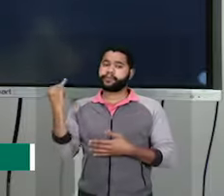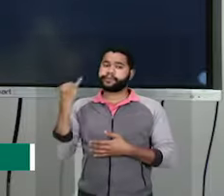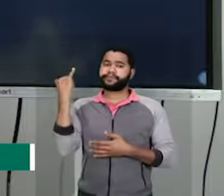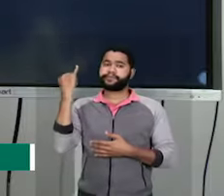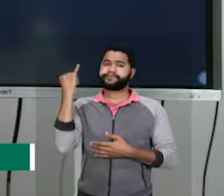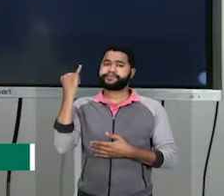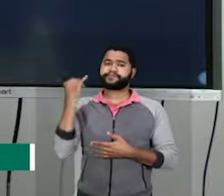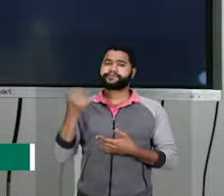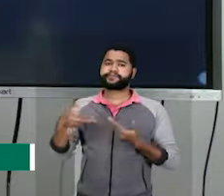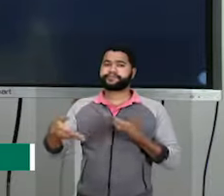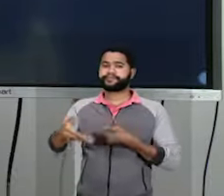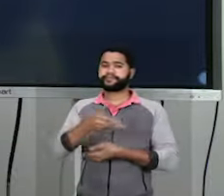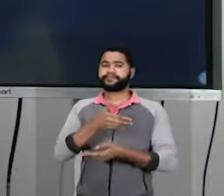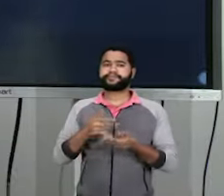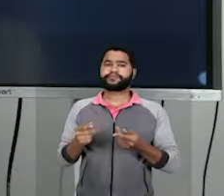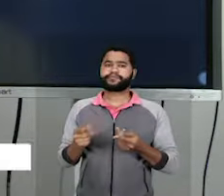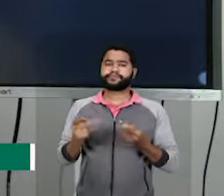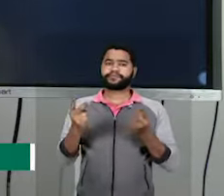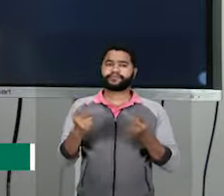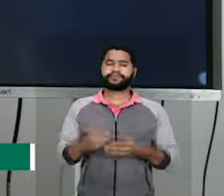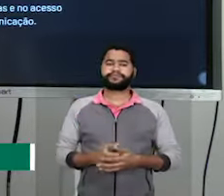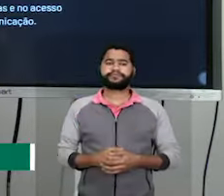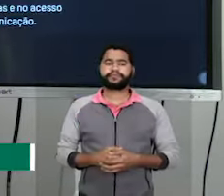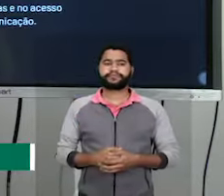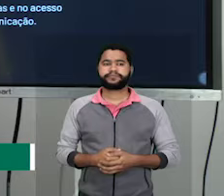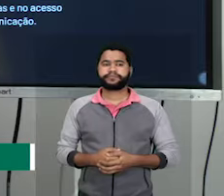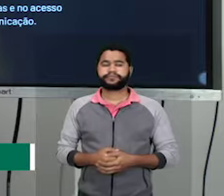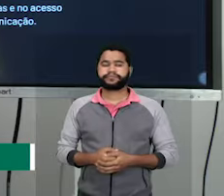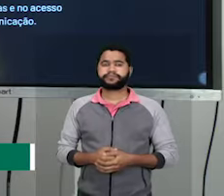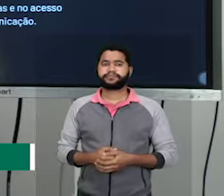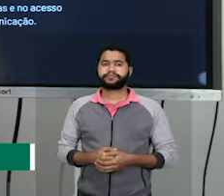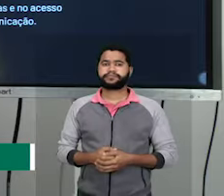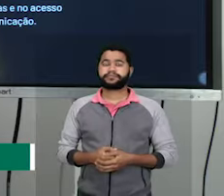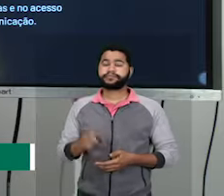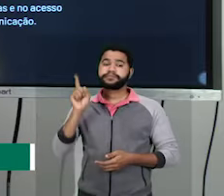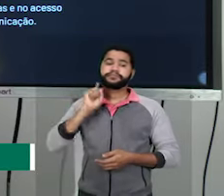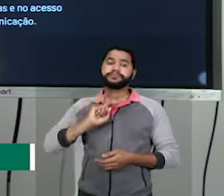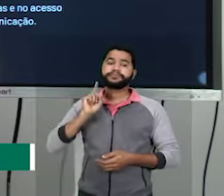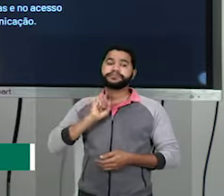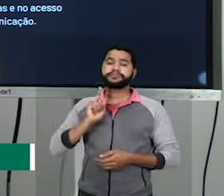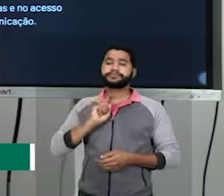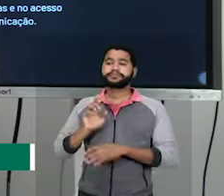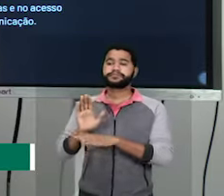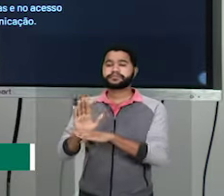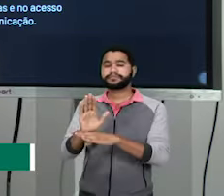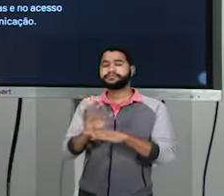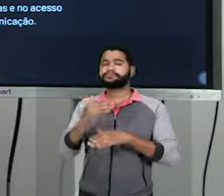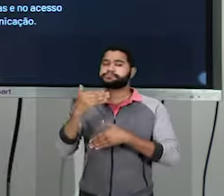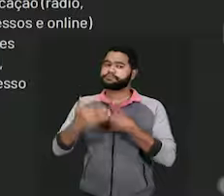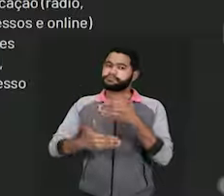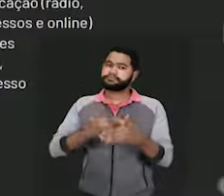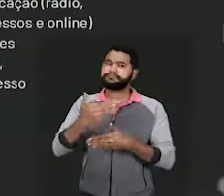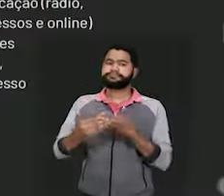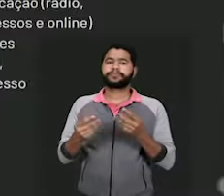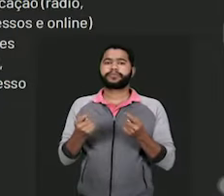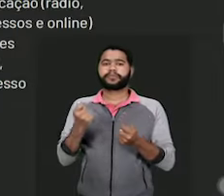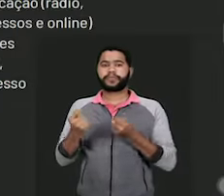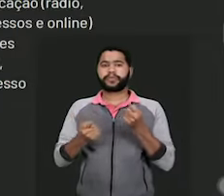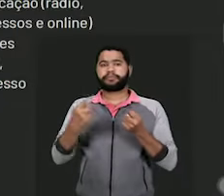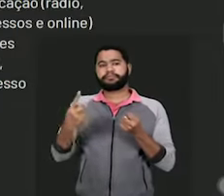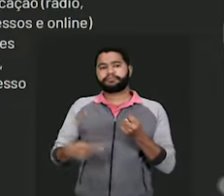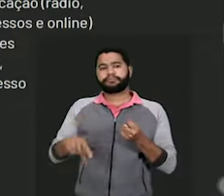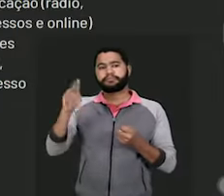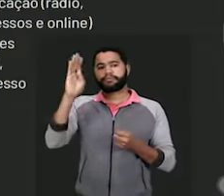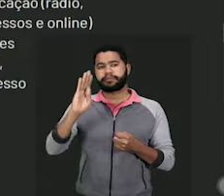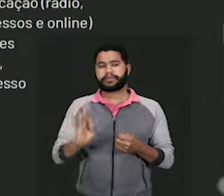nessa dinâmica comercial em Minas Gerais contribui para o desenvolvimento econômico